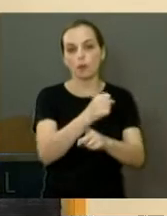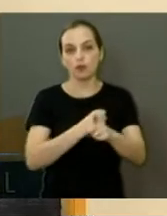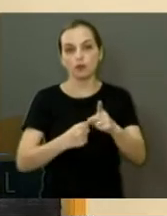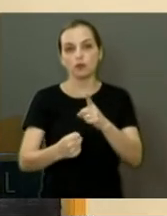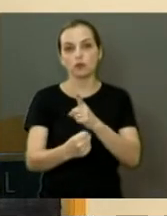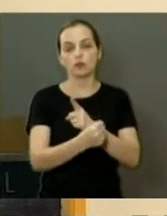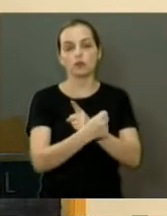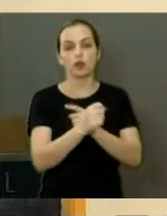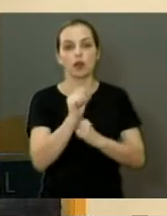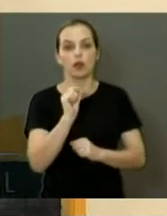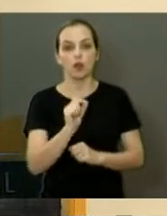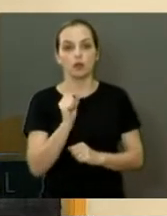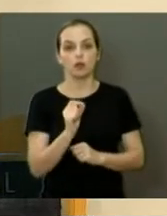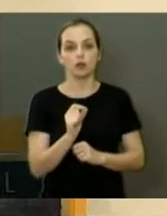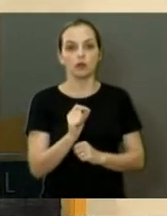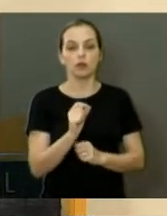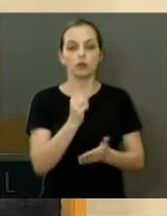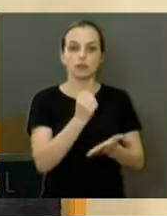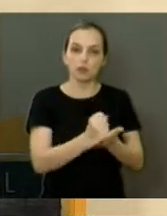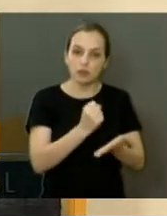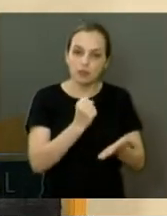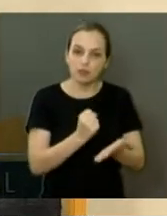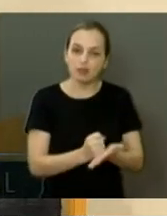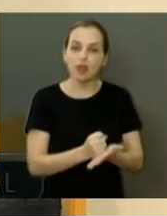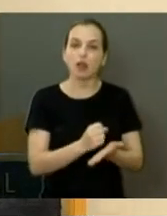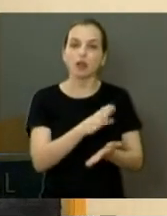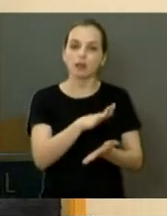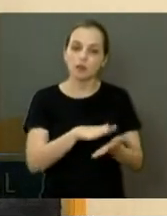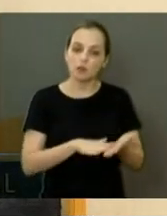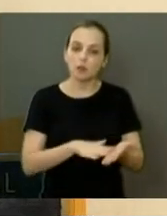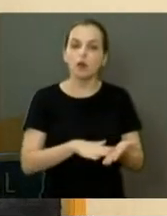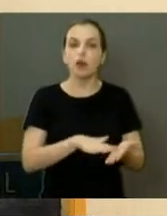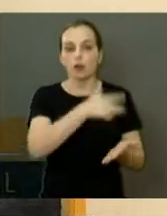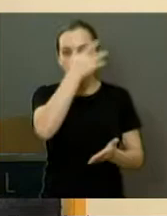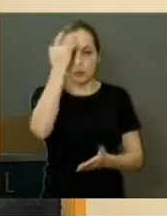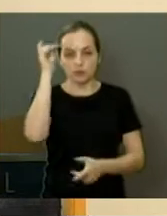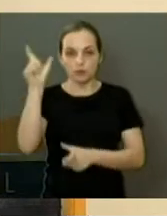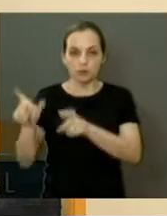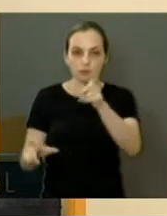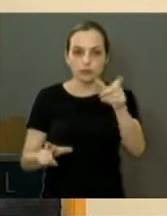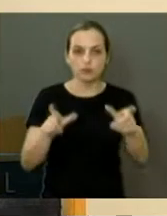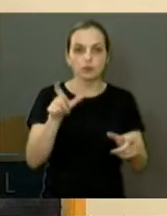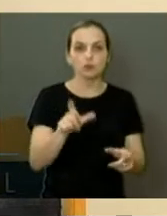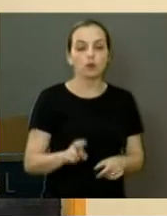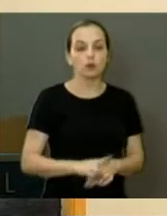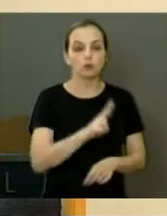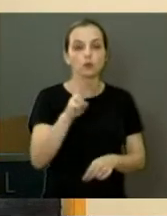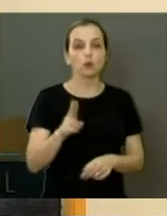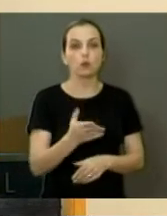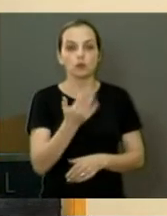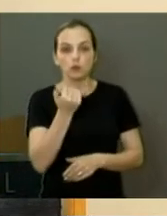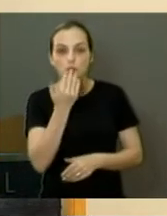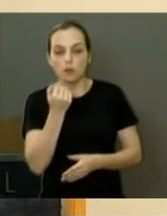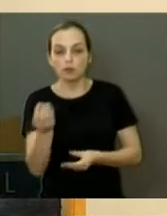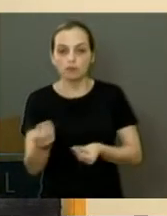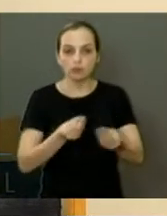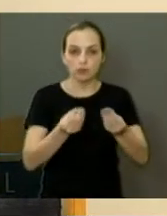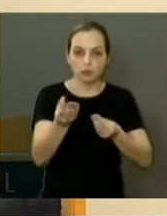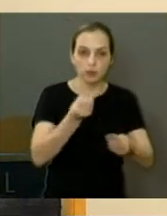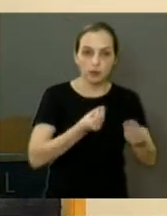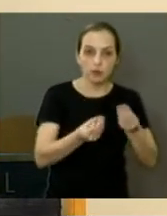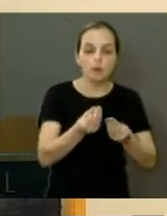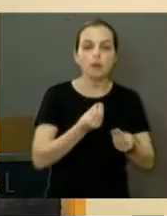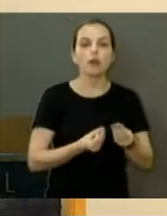sobre isso daí também, cadastrar essas pessoas que ali se alimentam dessa geladeira